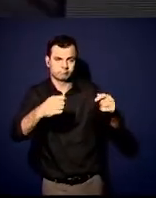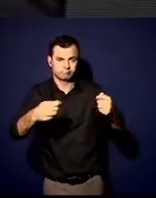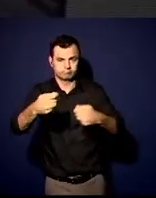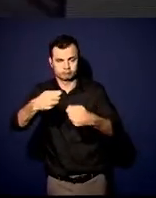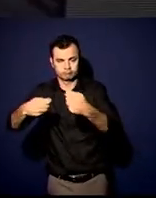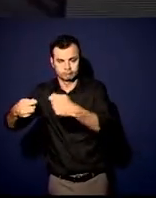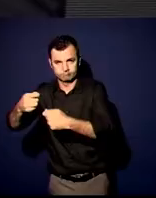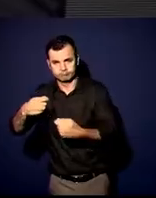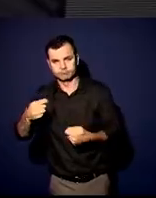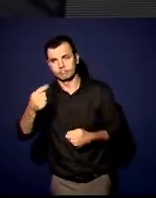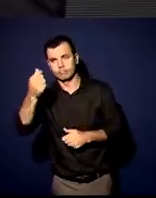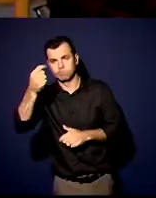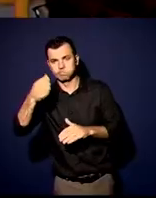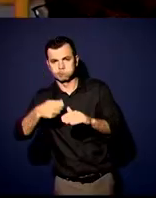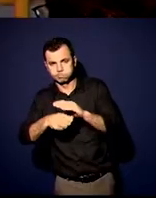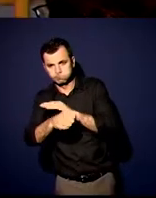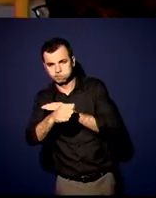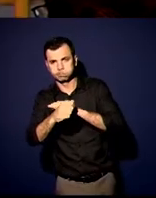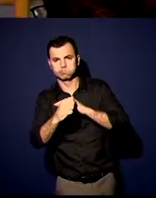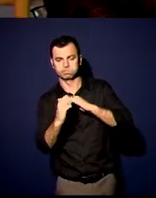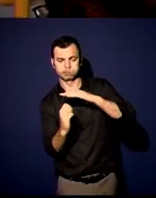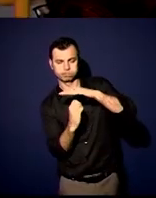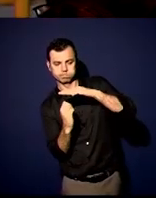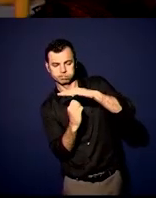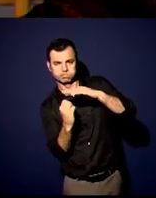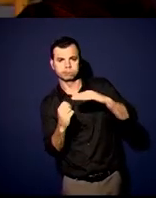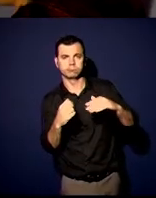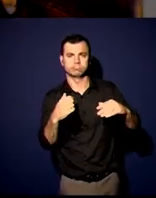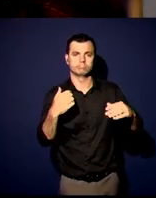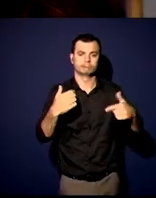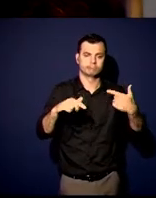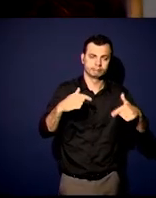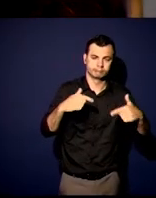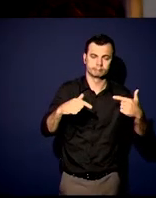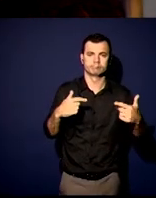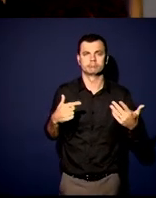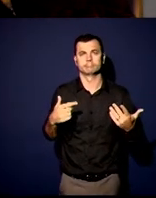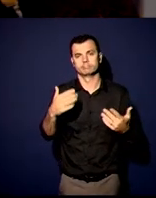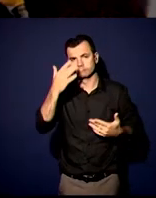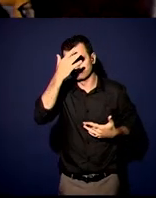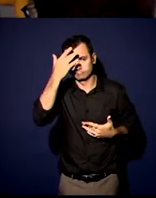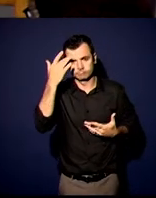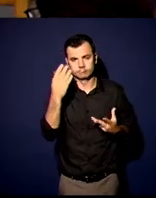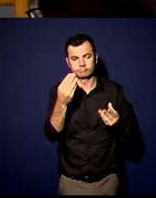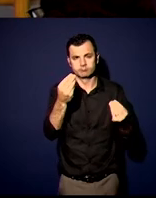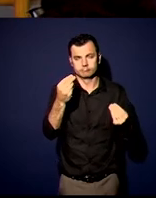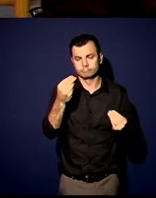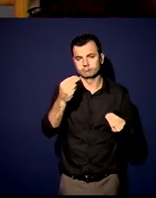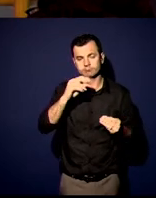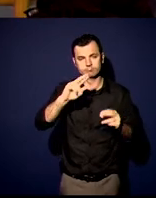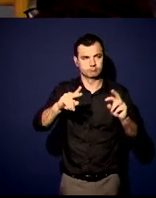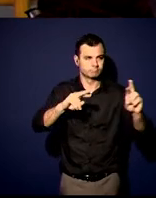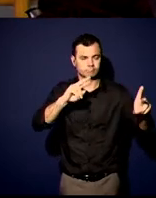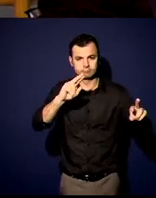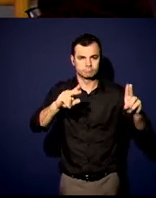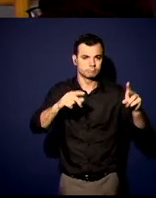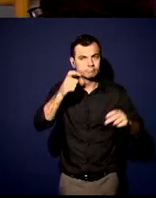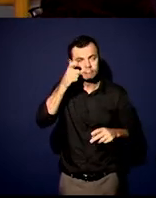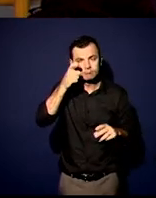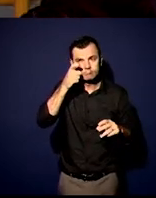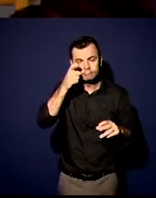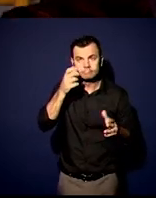mercado investidores empresários trabalhadores é uma audiência eclética que quer